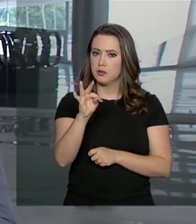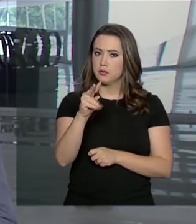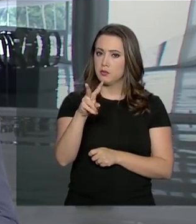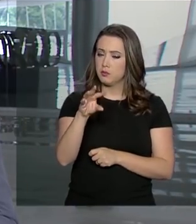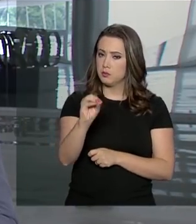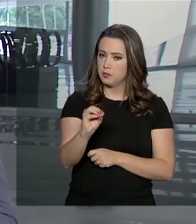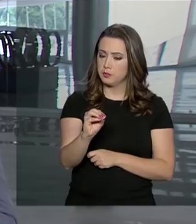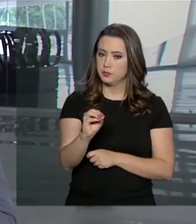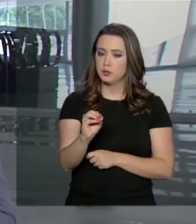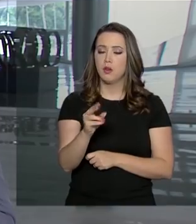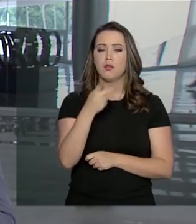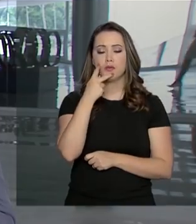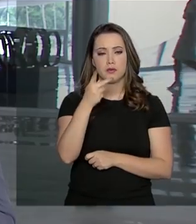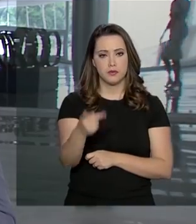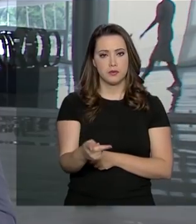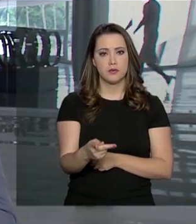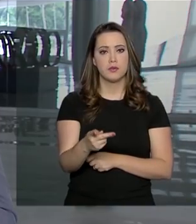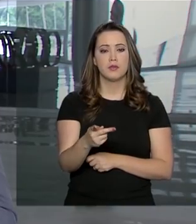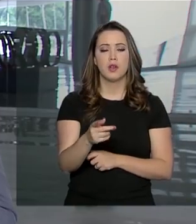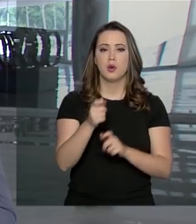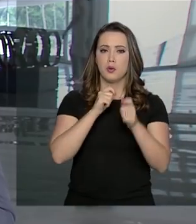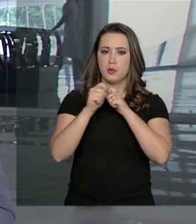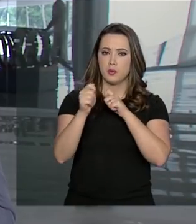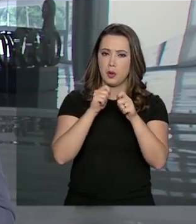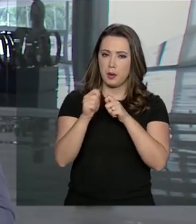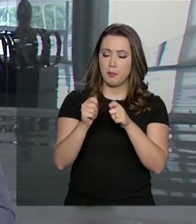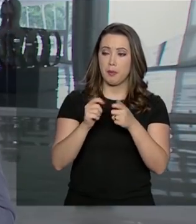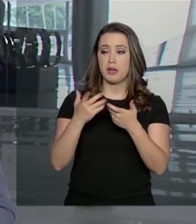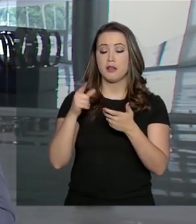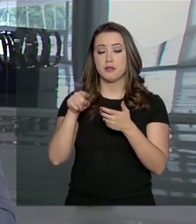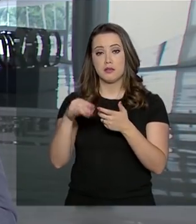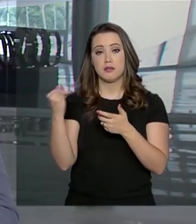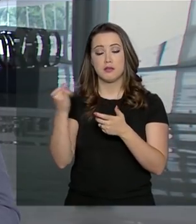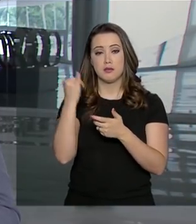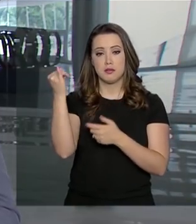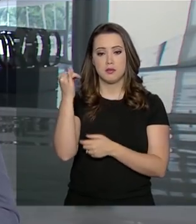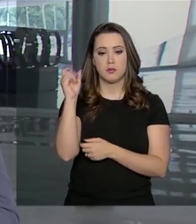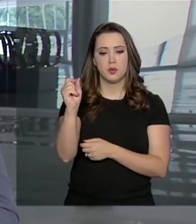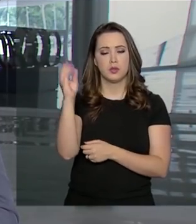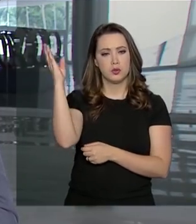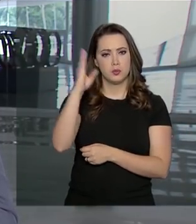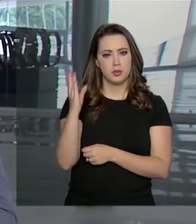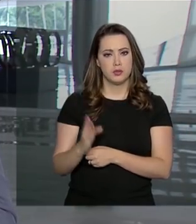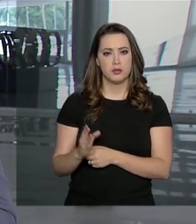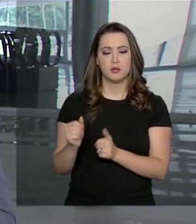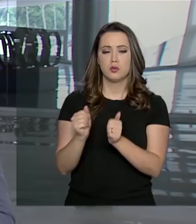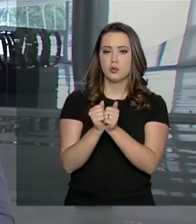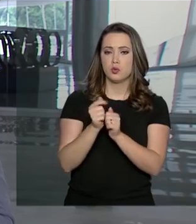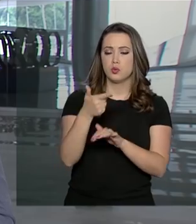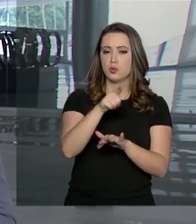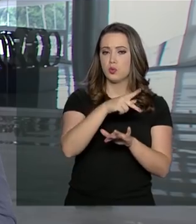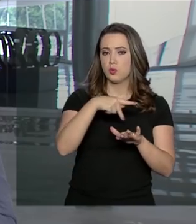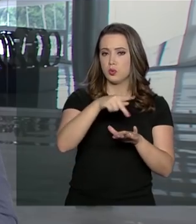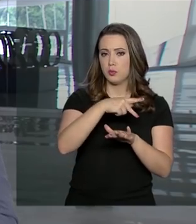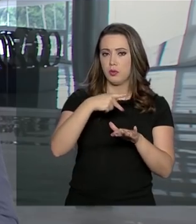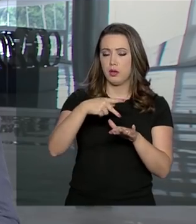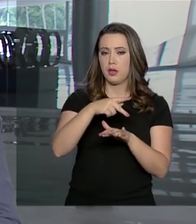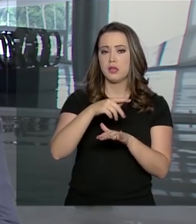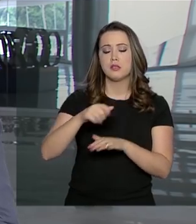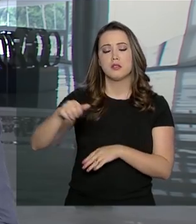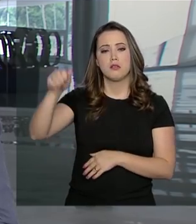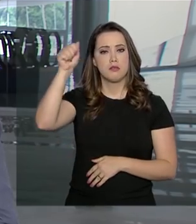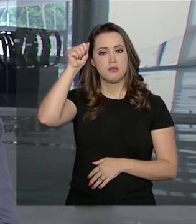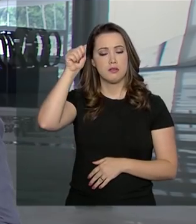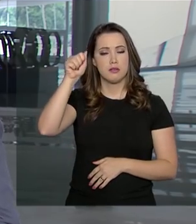Rego Barros, defendeu à imprensa em Jerusalém que a relação Brasil com os países árabes é